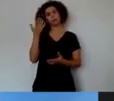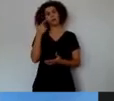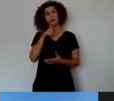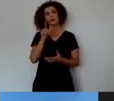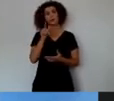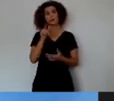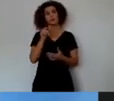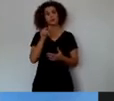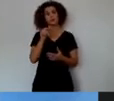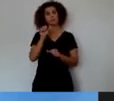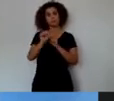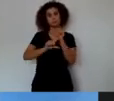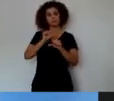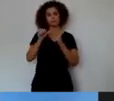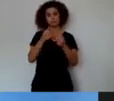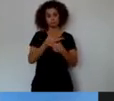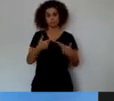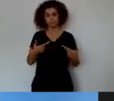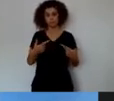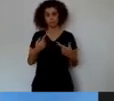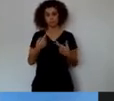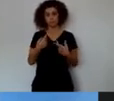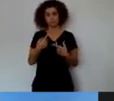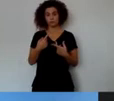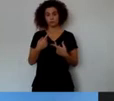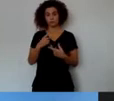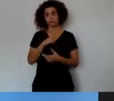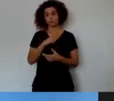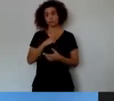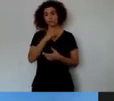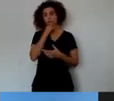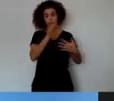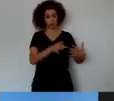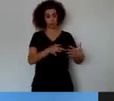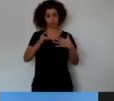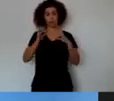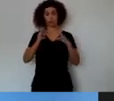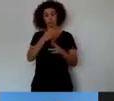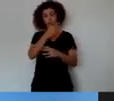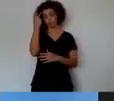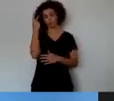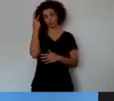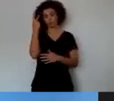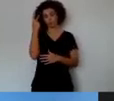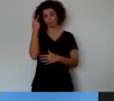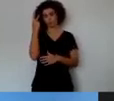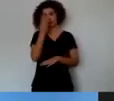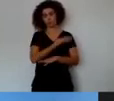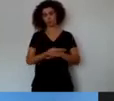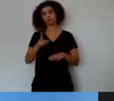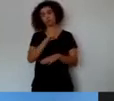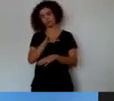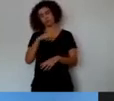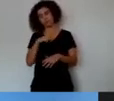individual, nesse sentido, entender que tem semelhanças, que tem privilégios, que todos, né? Todas as pessoas brancas vão gozar deles e tudo mais, além da